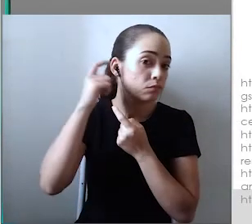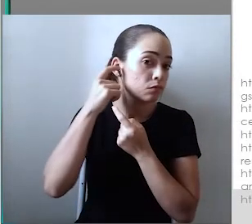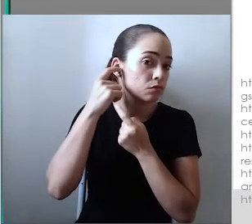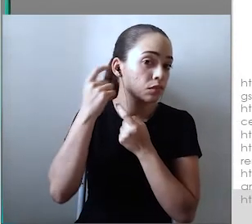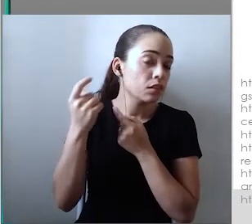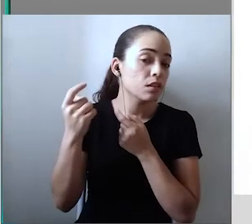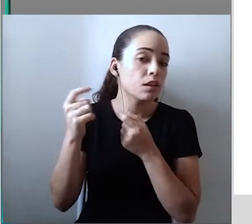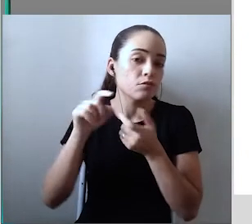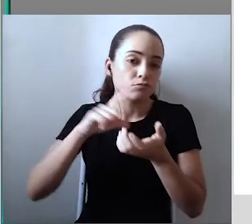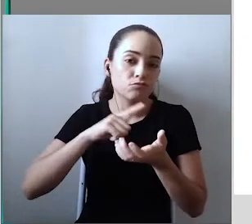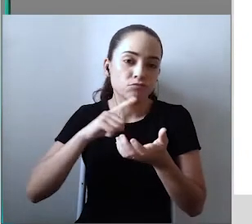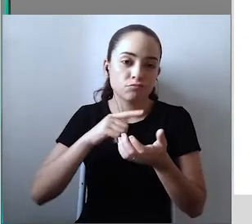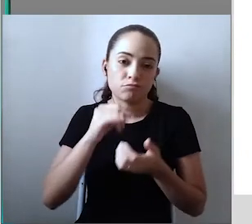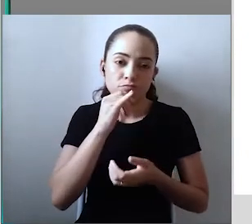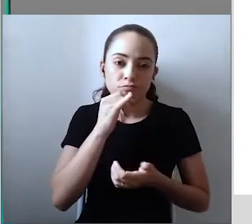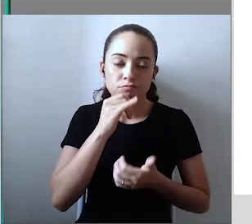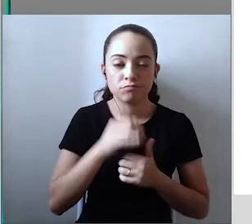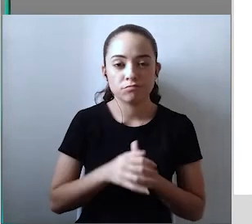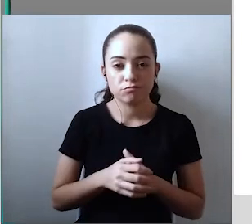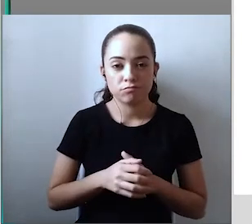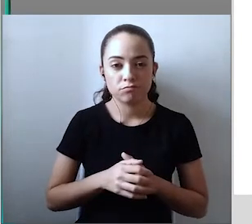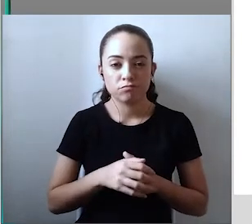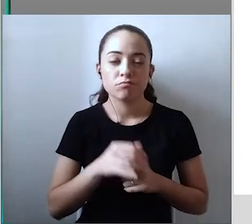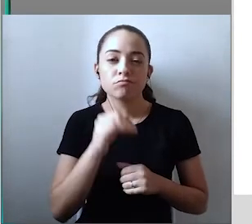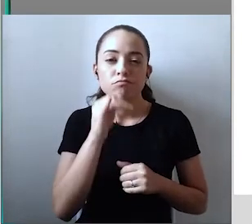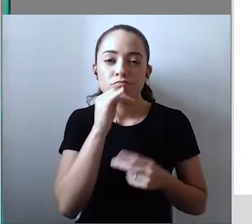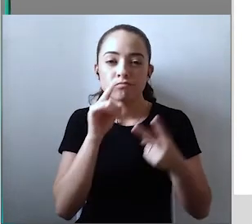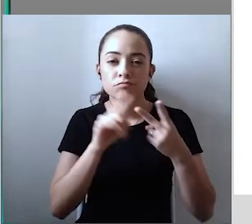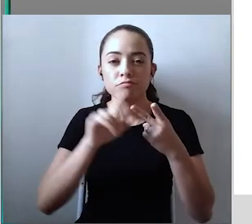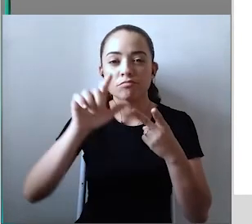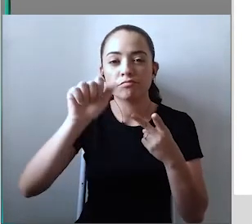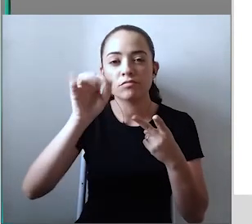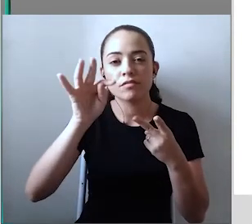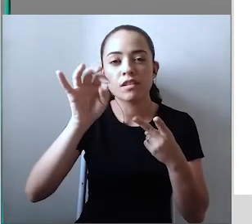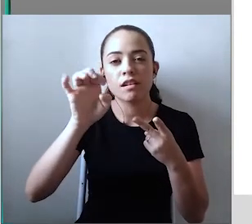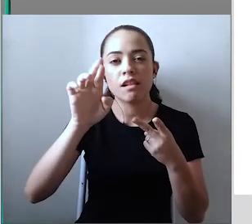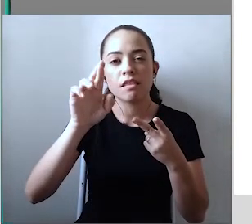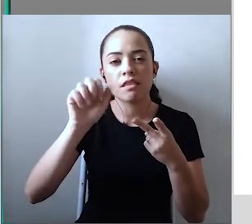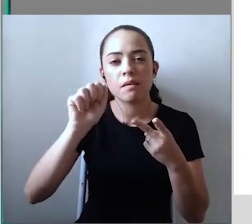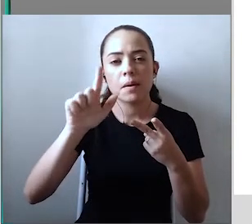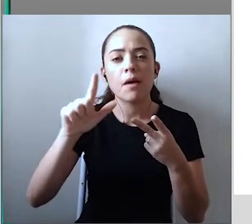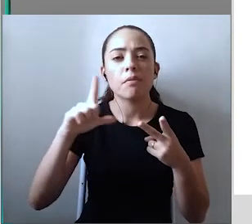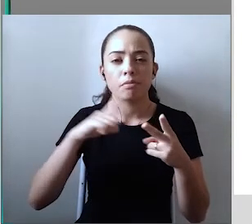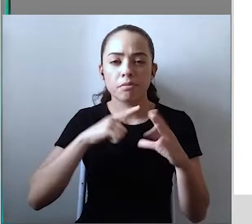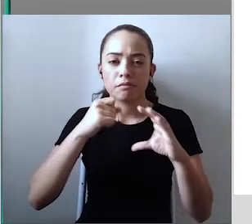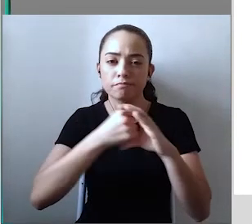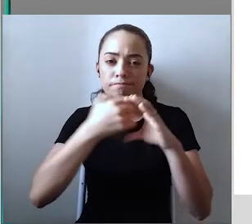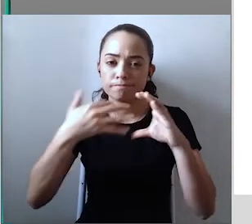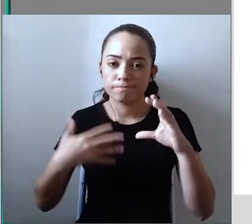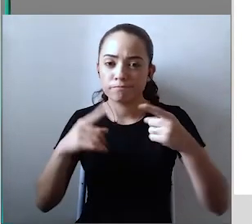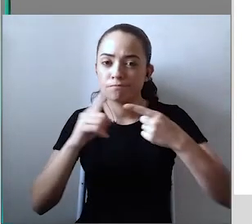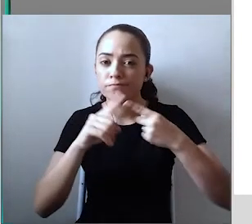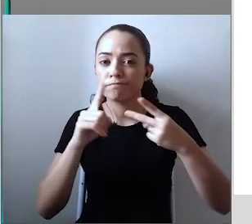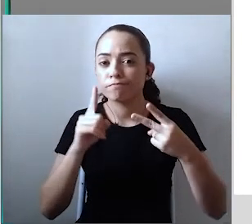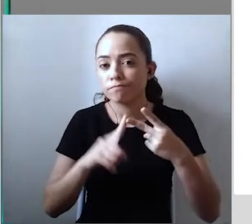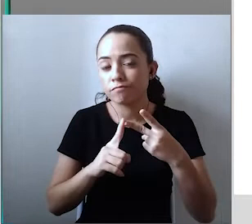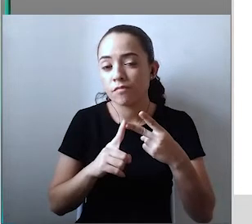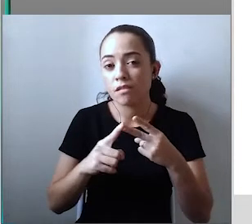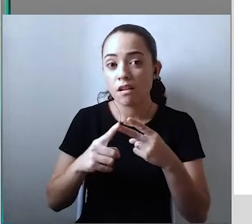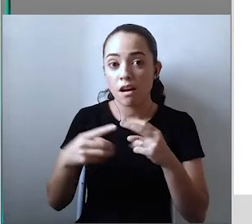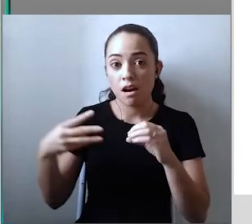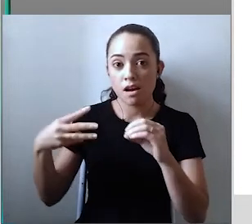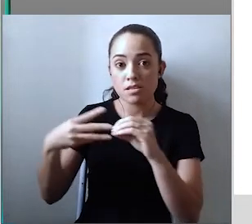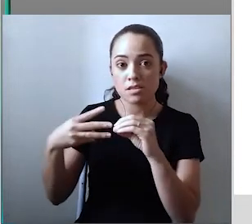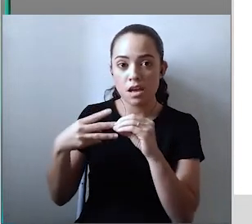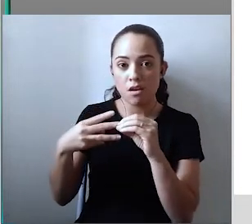interno. As especializações do domínio lateral de uma célula serão responsáveis por duas características. A